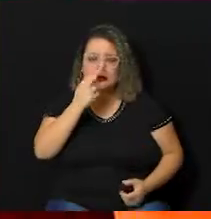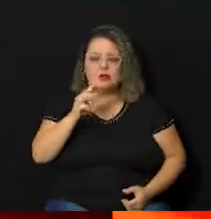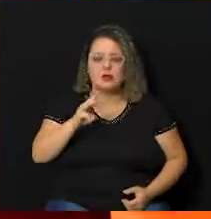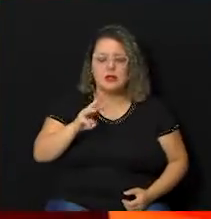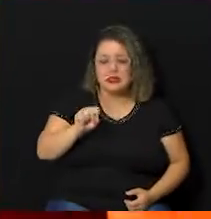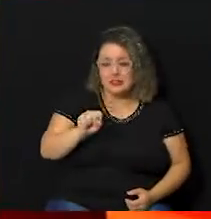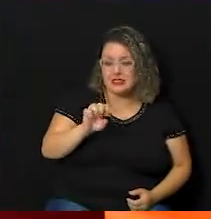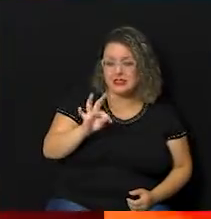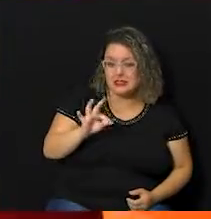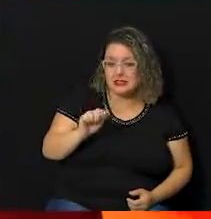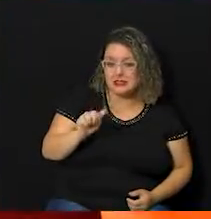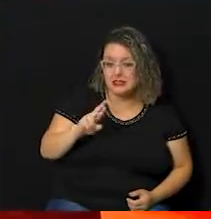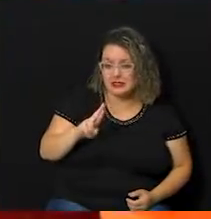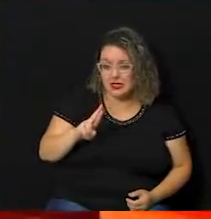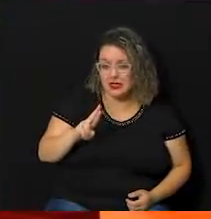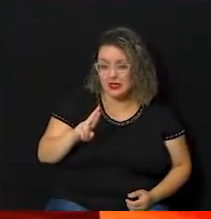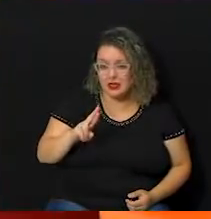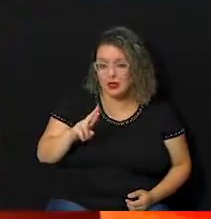com